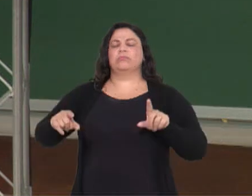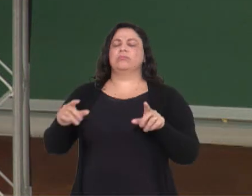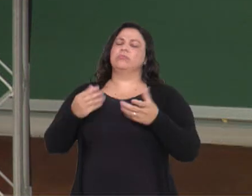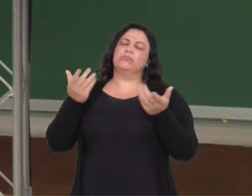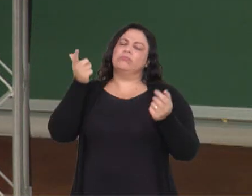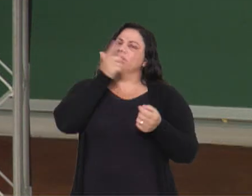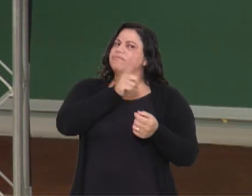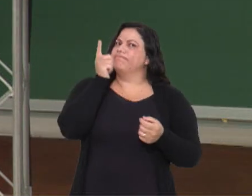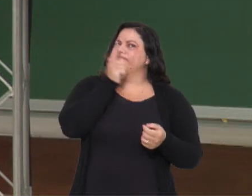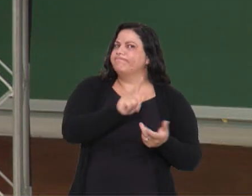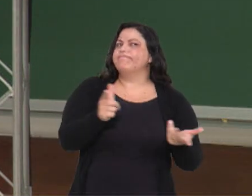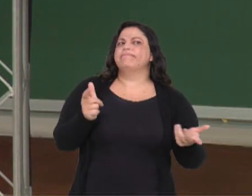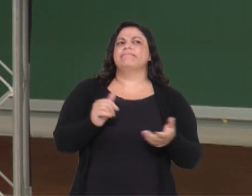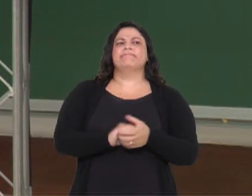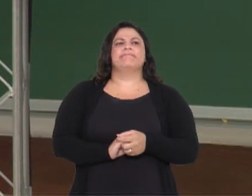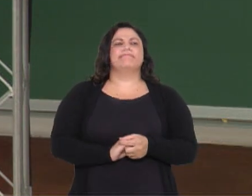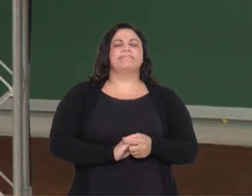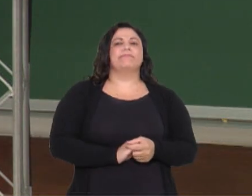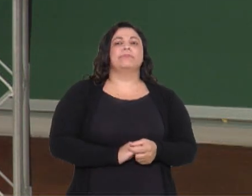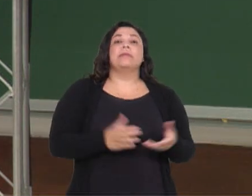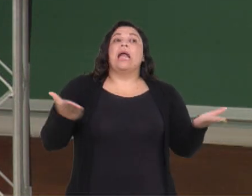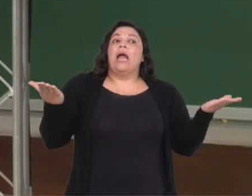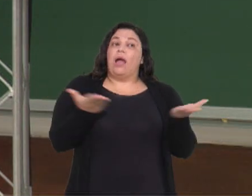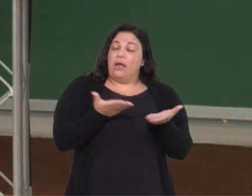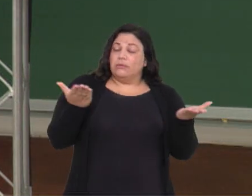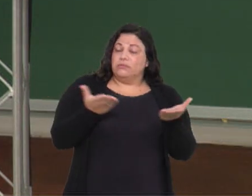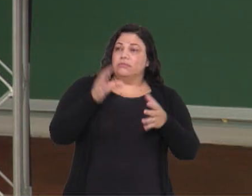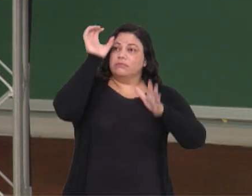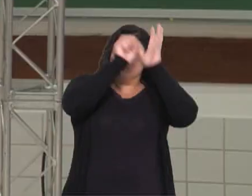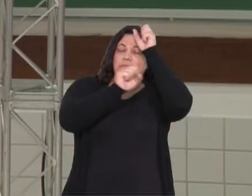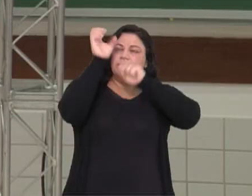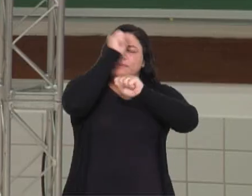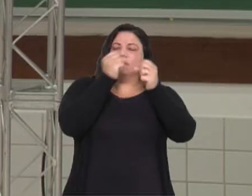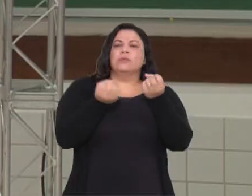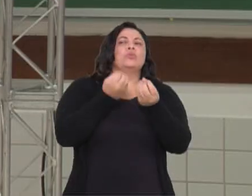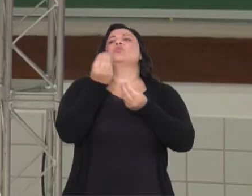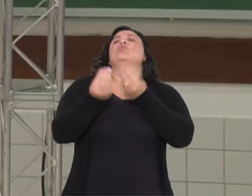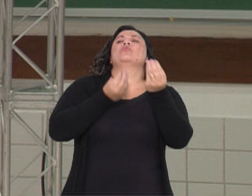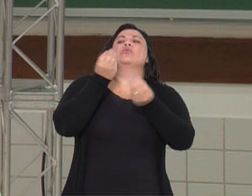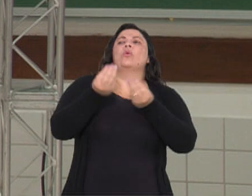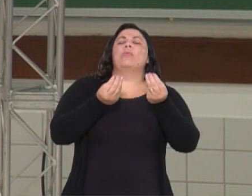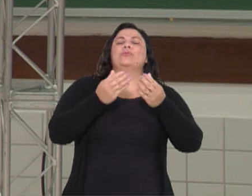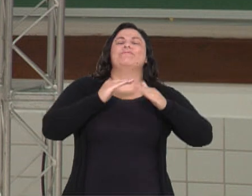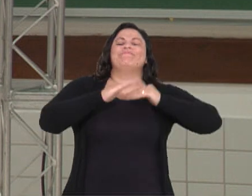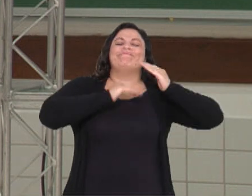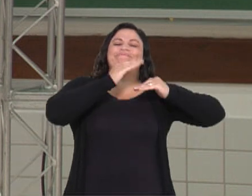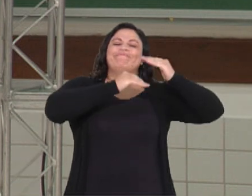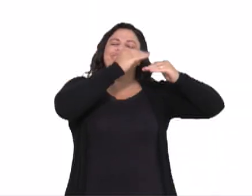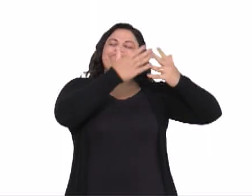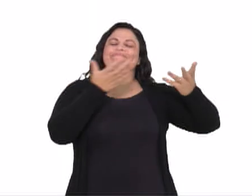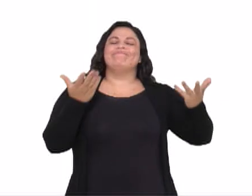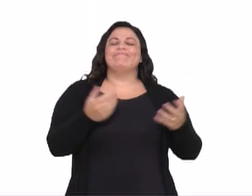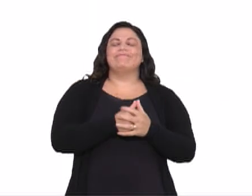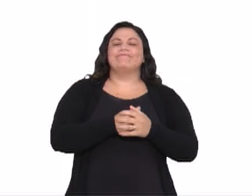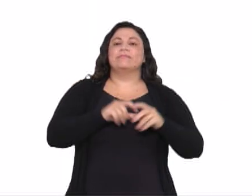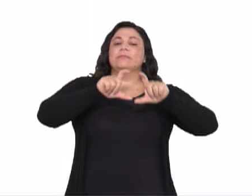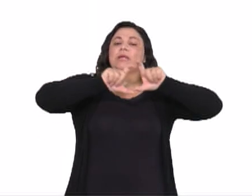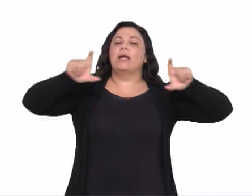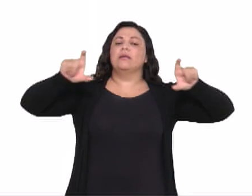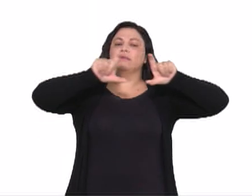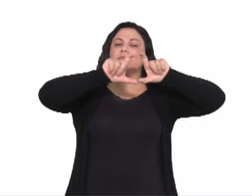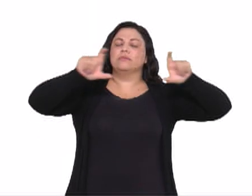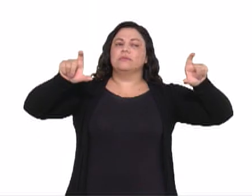Na nossa aplicação aqui, que nós vamos estar aprendendo a como construir essa equação, ela é utilizada para determinar os